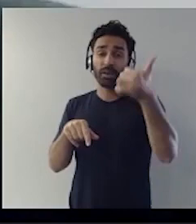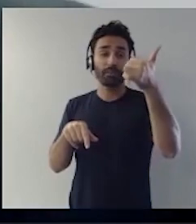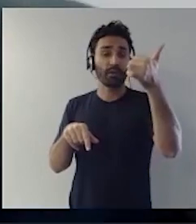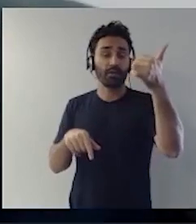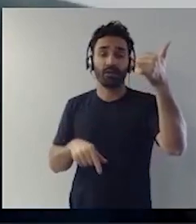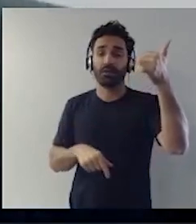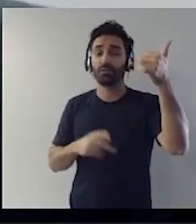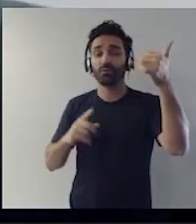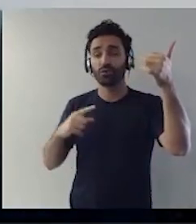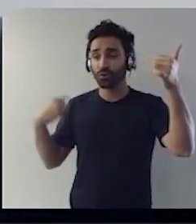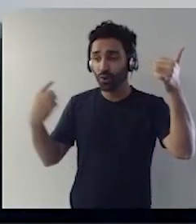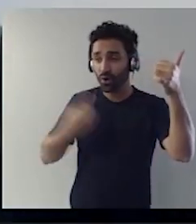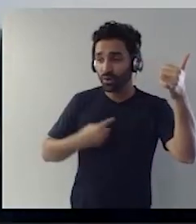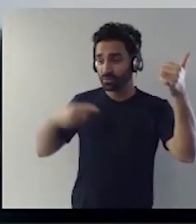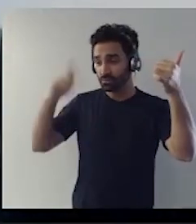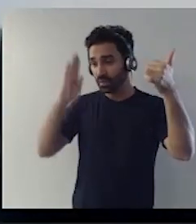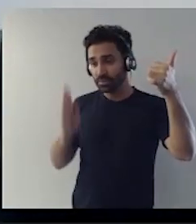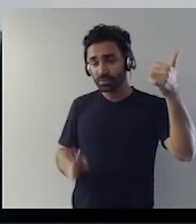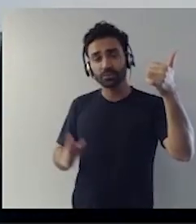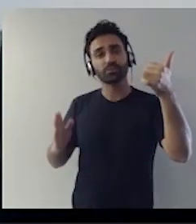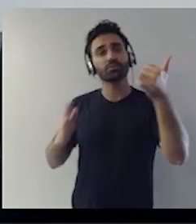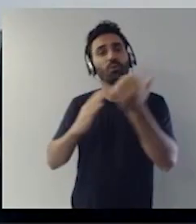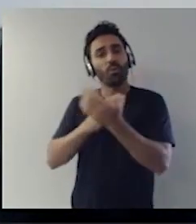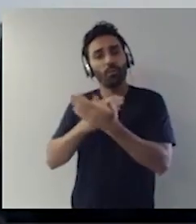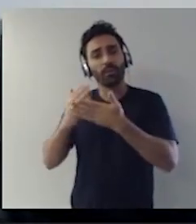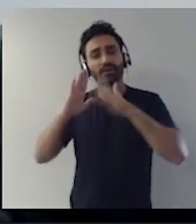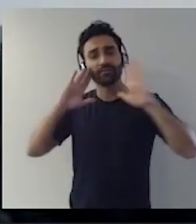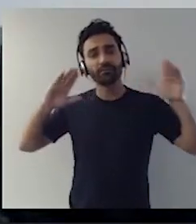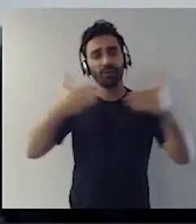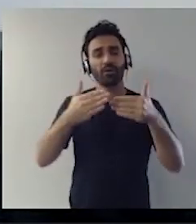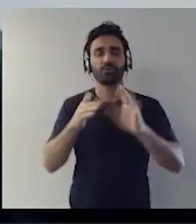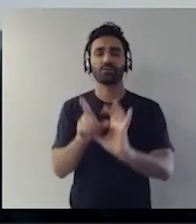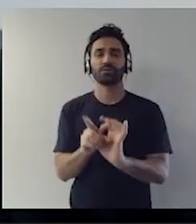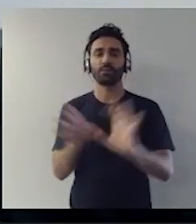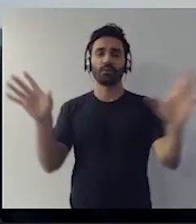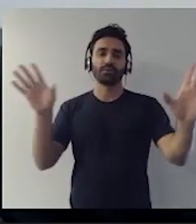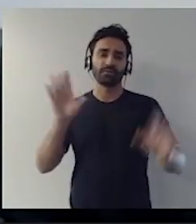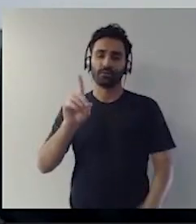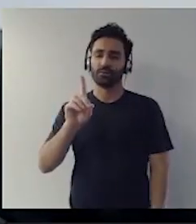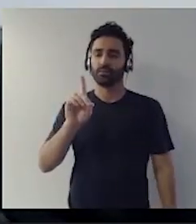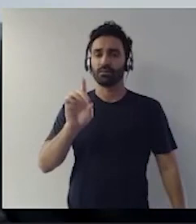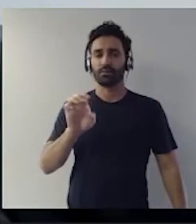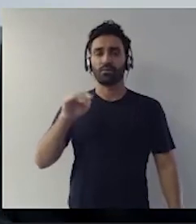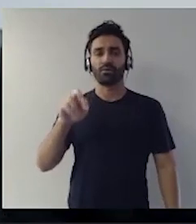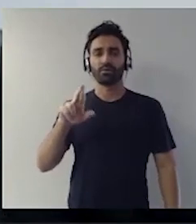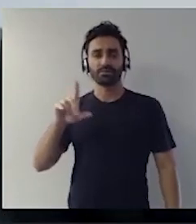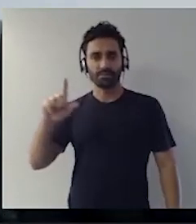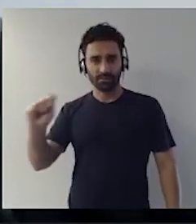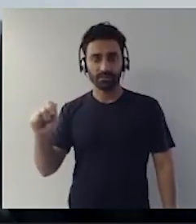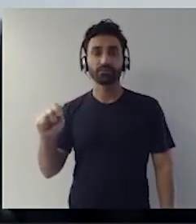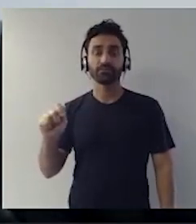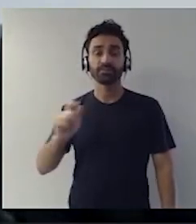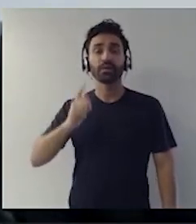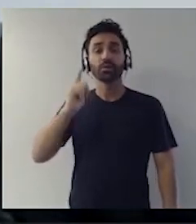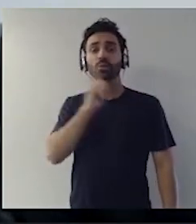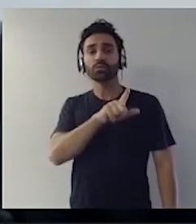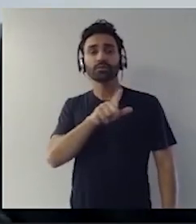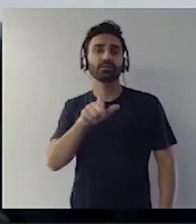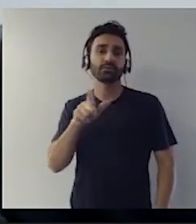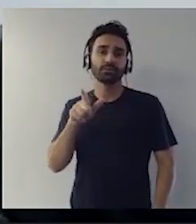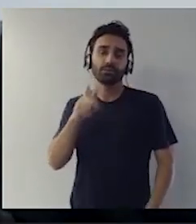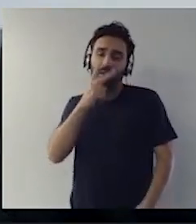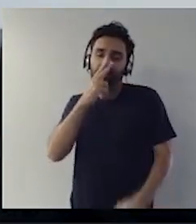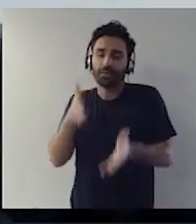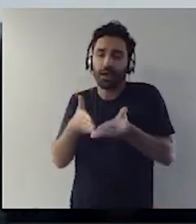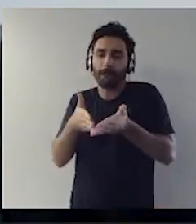conseguimos pensar alguma dimensão nesse sentido. Nós conseguimos democratizar um pouco a nossa